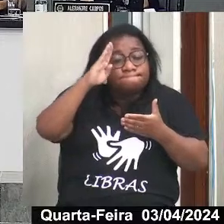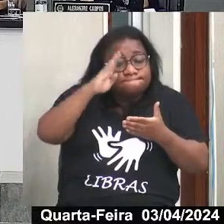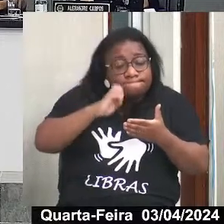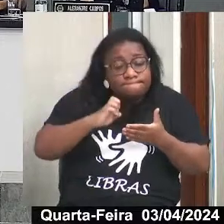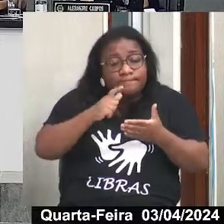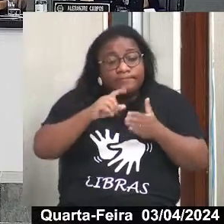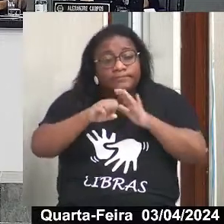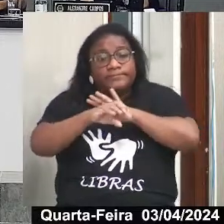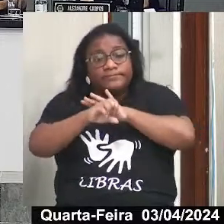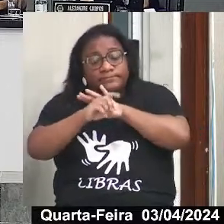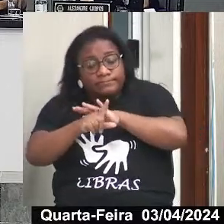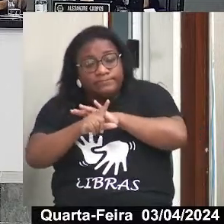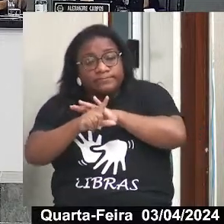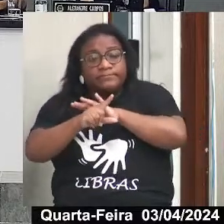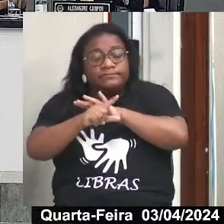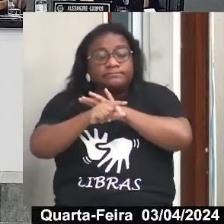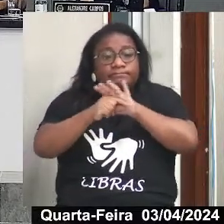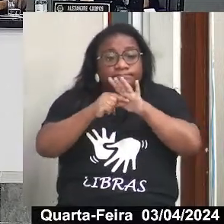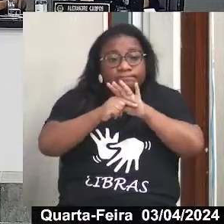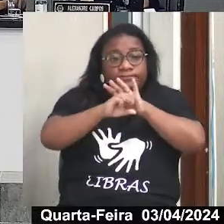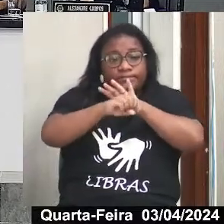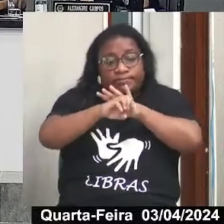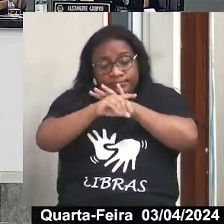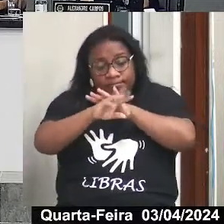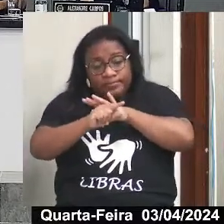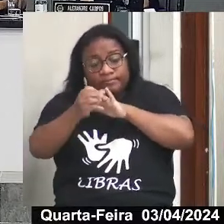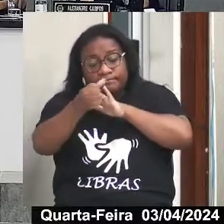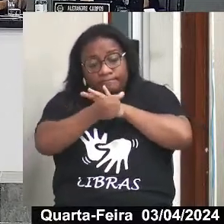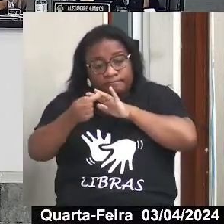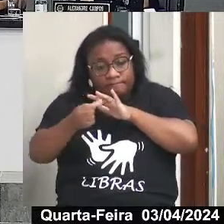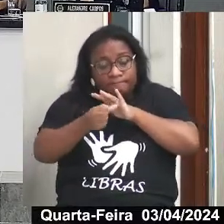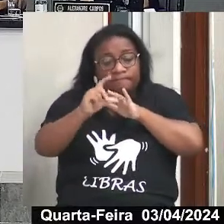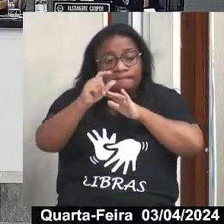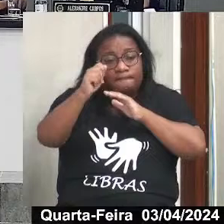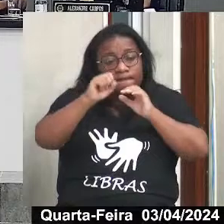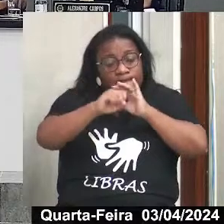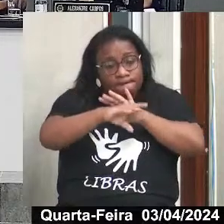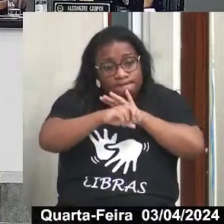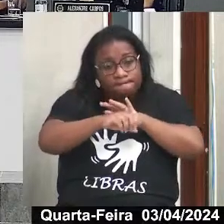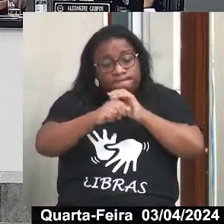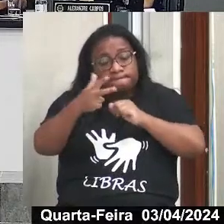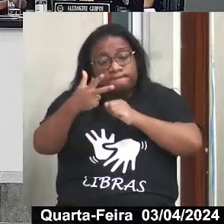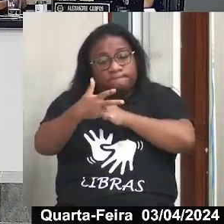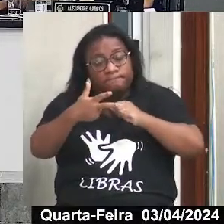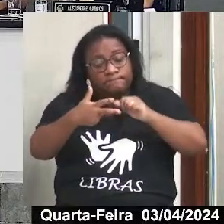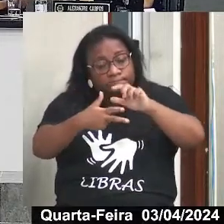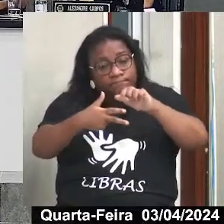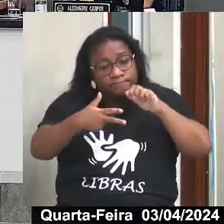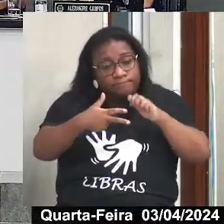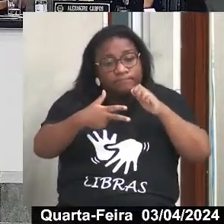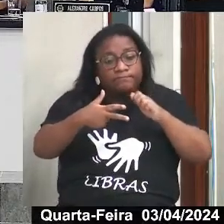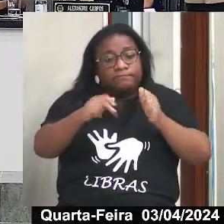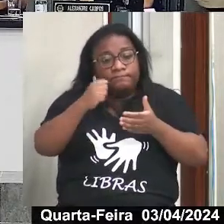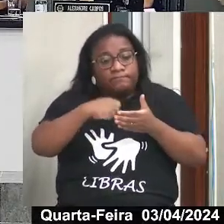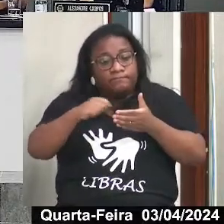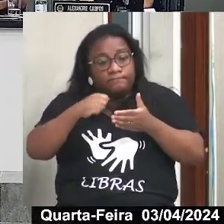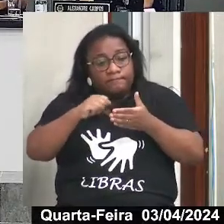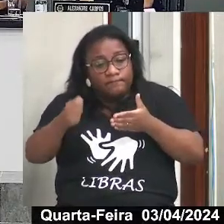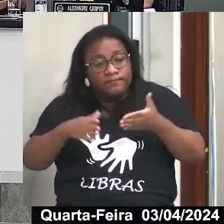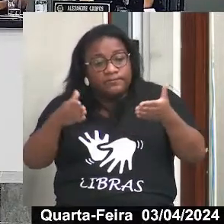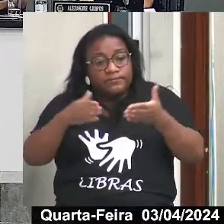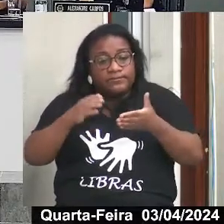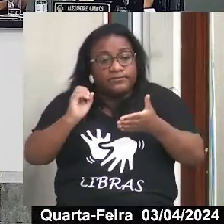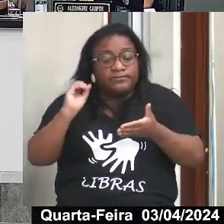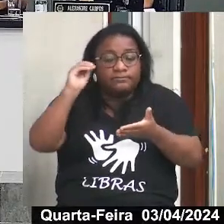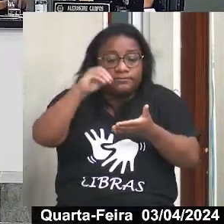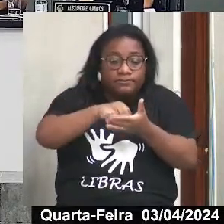Souza. Indicação de autoria do vereador Betinho Souza. Indicação 161/22, indica o chefe do Poder Executivo Municipal que seja efetuado